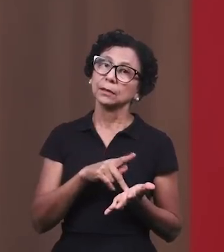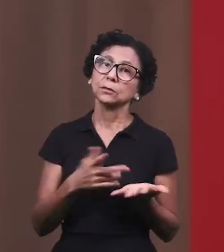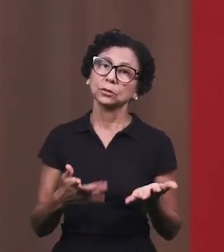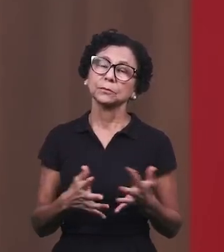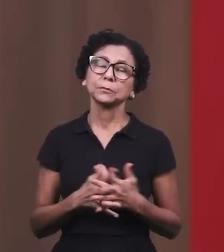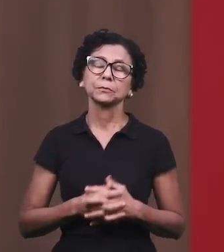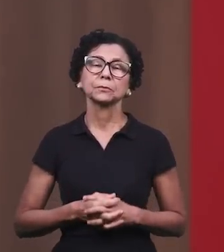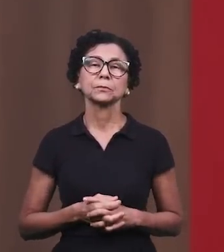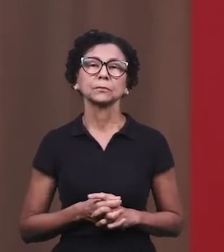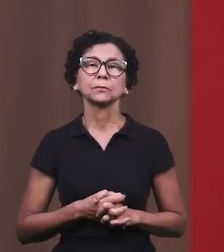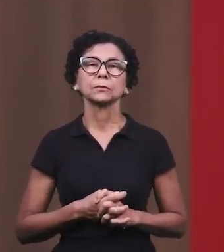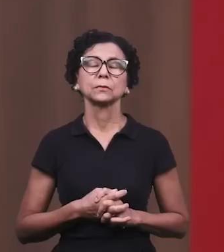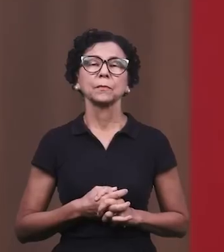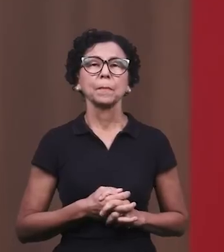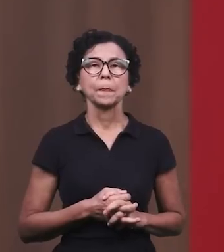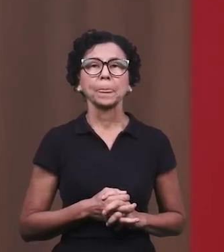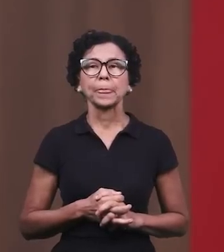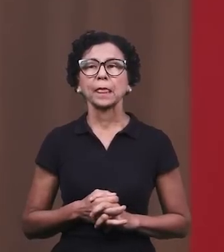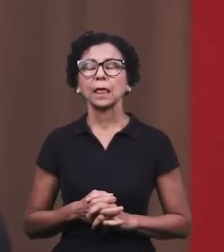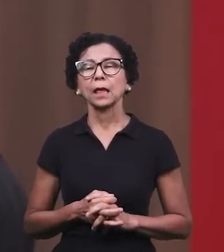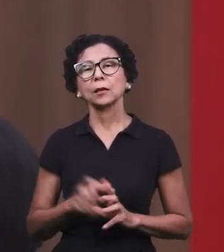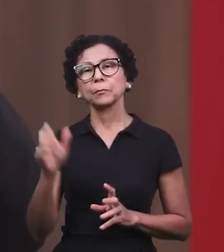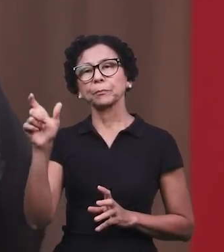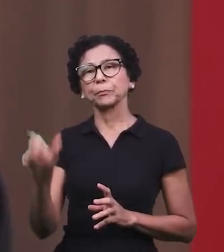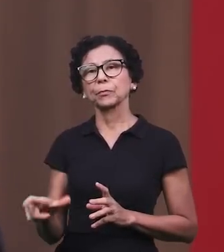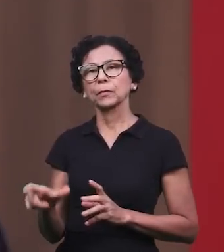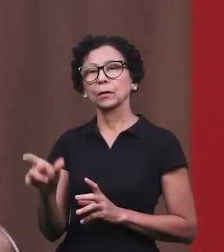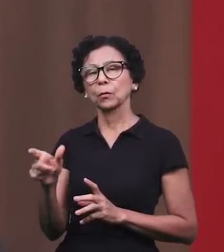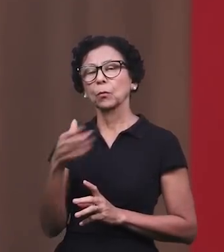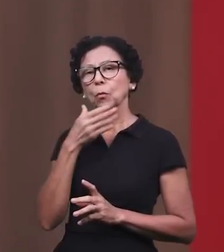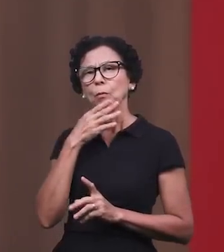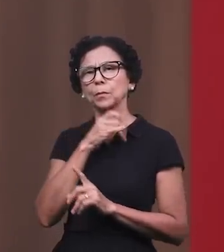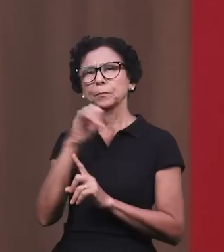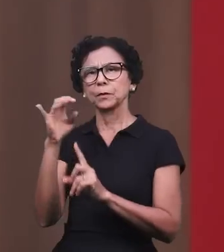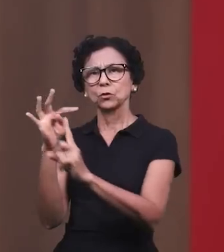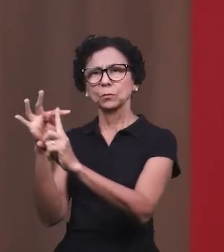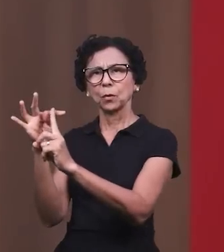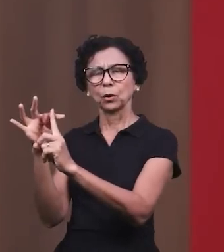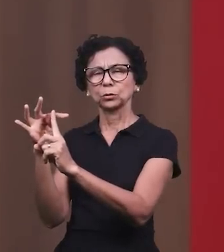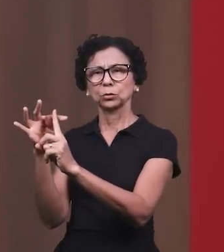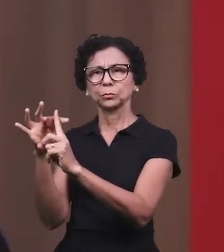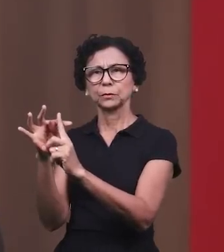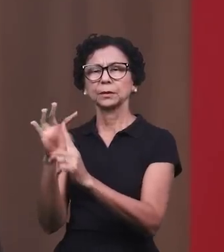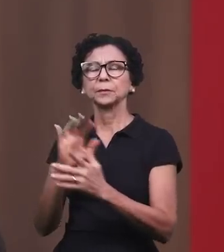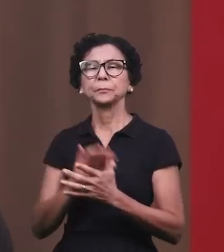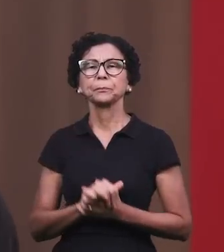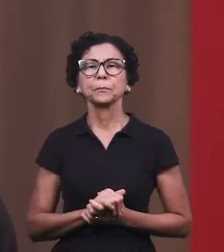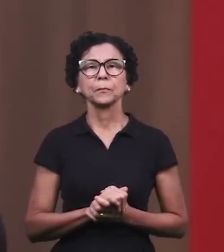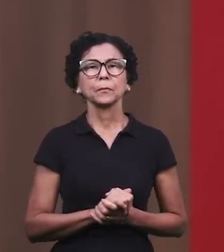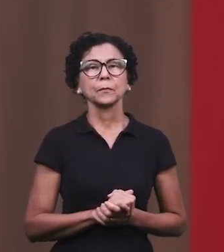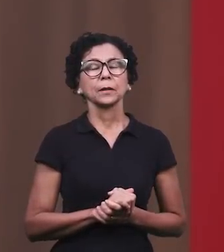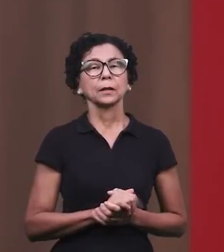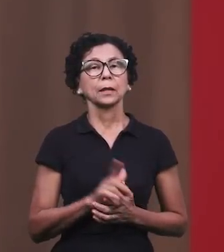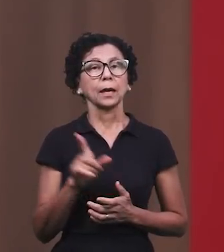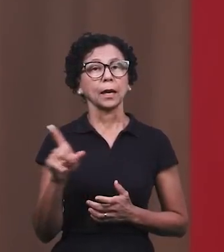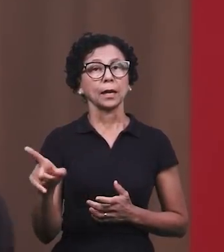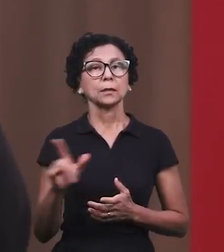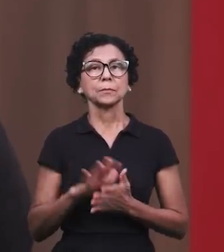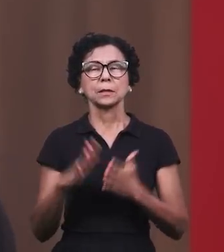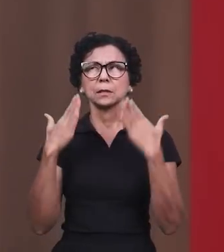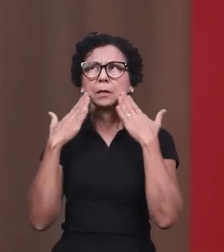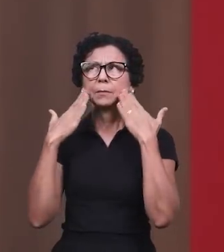dada no caso especificamente a Timóteo, mas para que serve para todos nós, que apresentar-se diante de